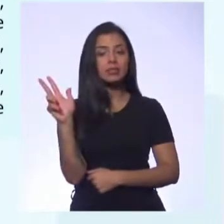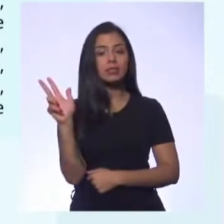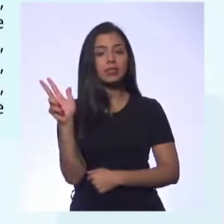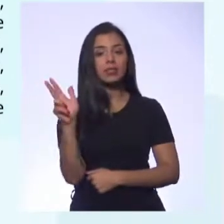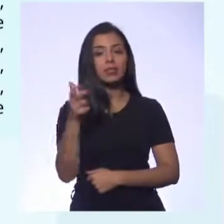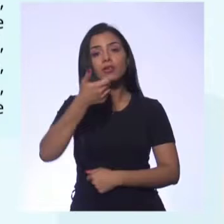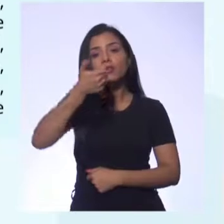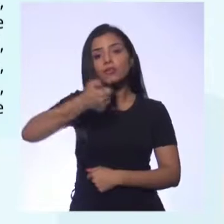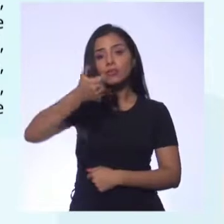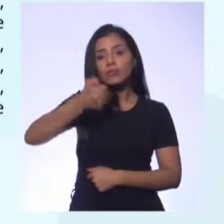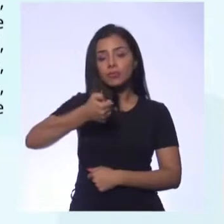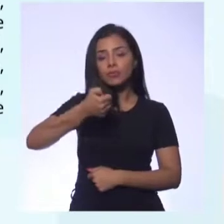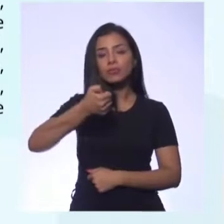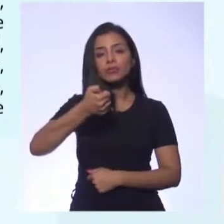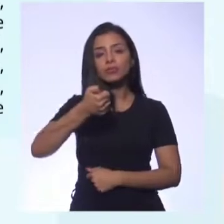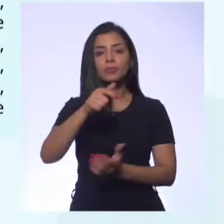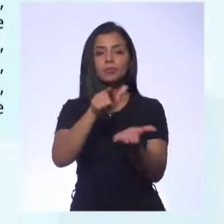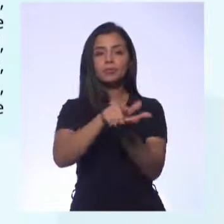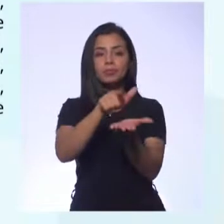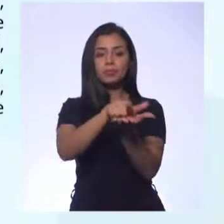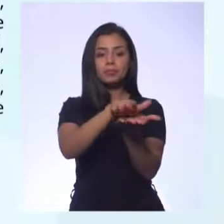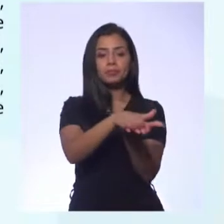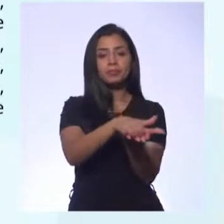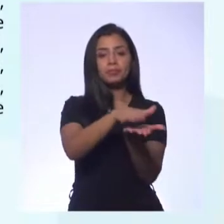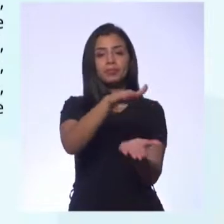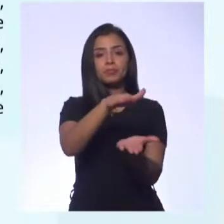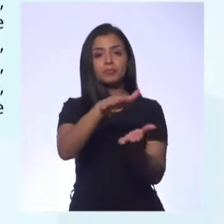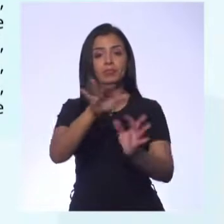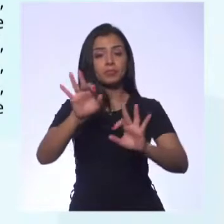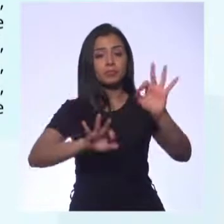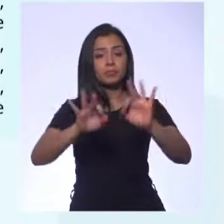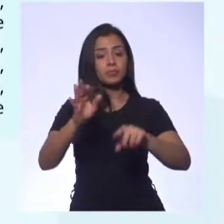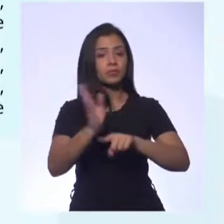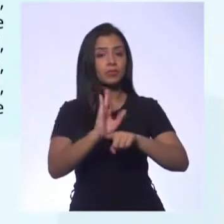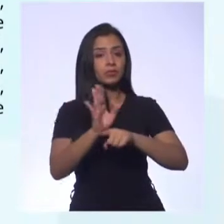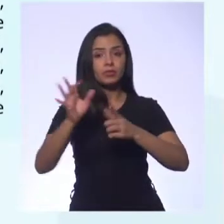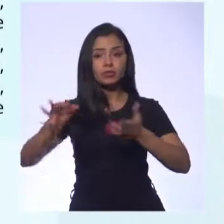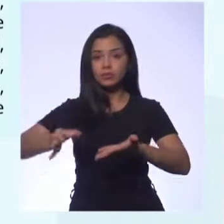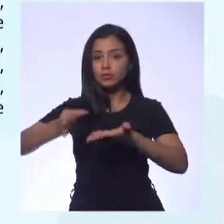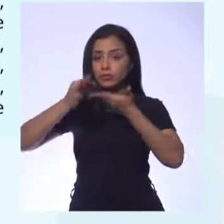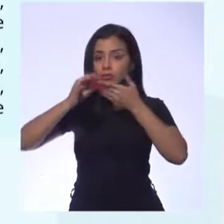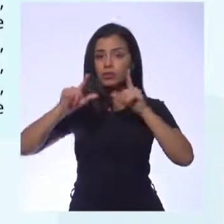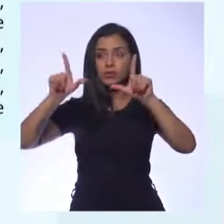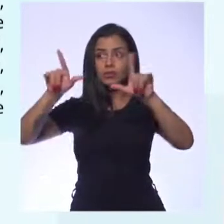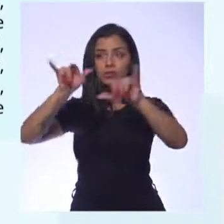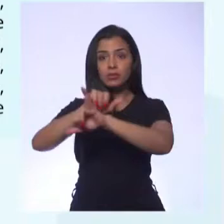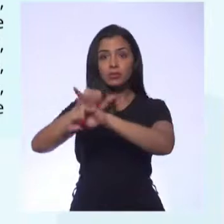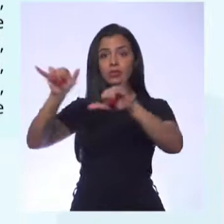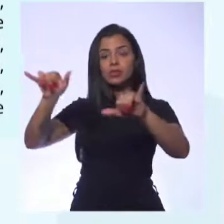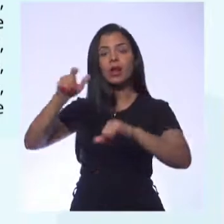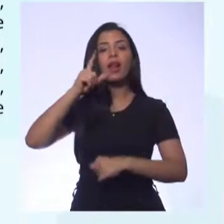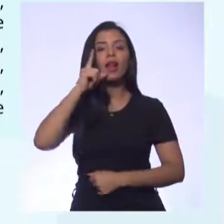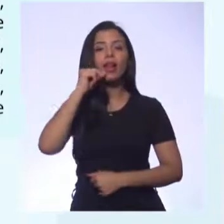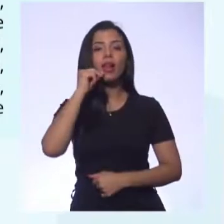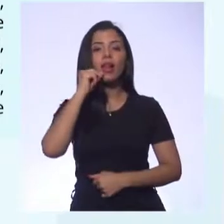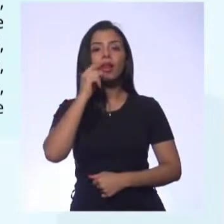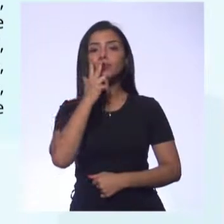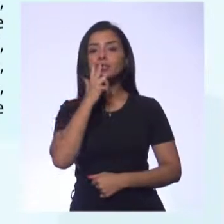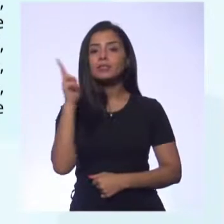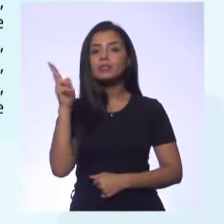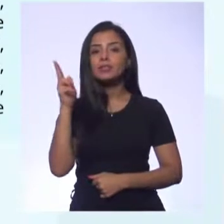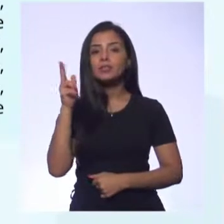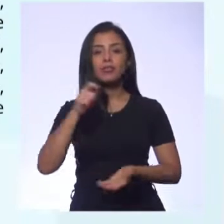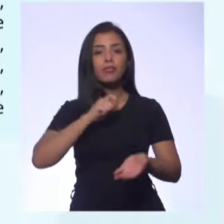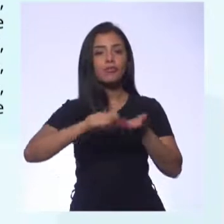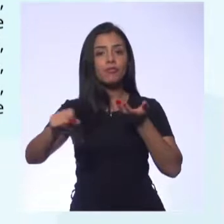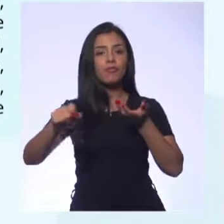fósforo, bloco de papel, caneta, projetos de filme, xícara, cartaz, lápis, cigarro, fósforo,